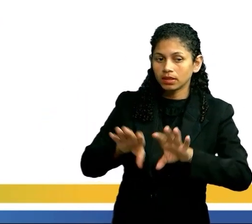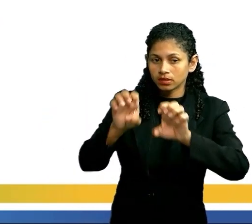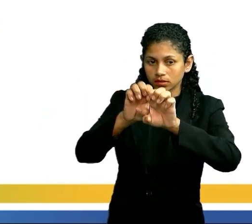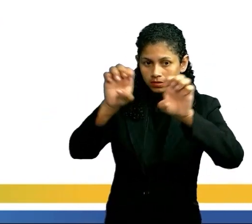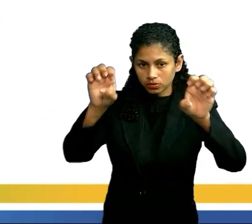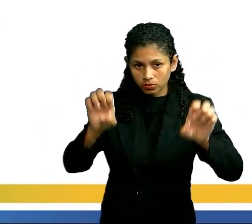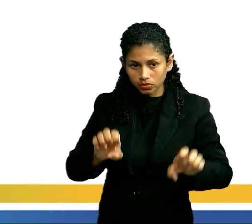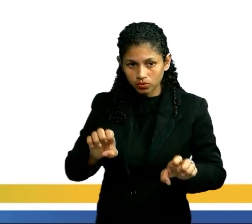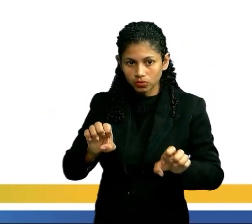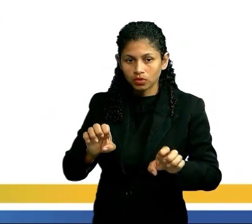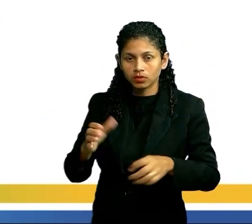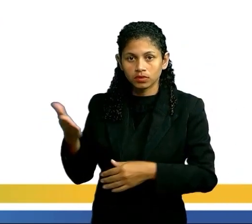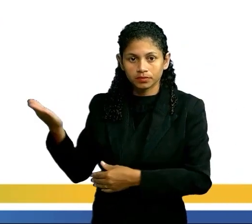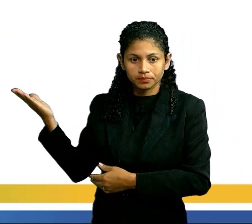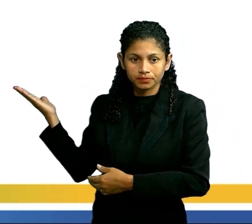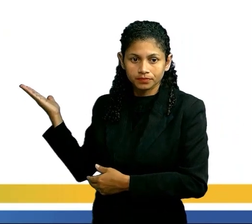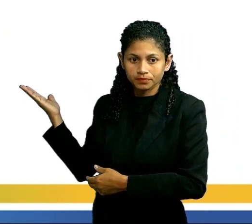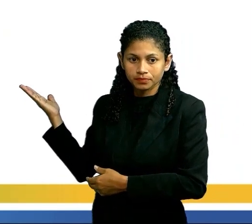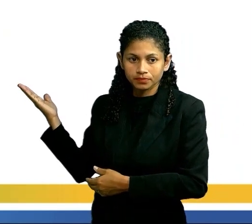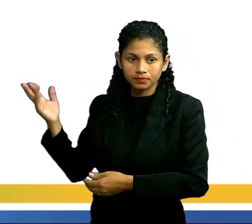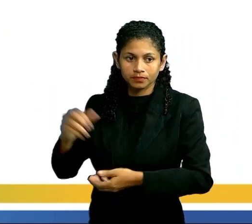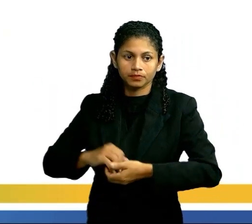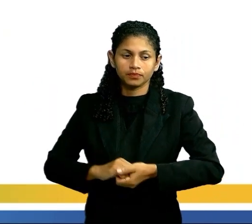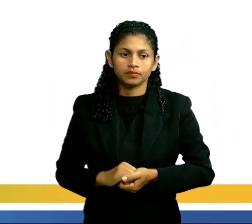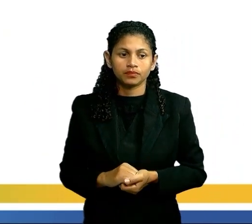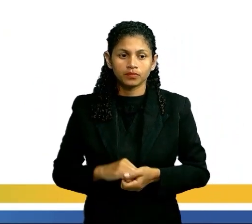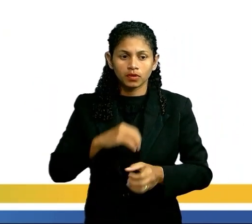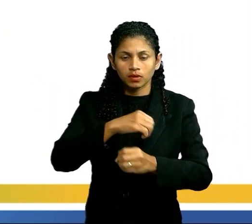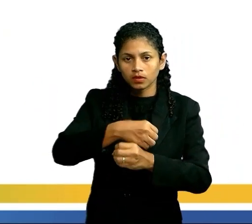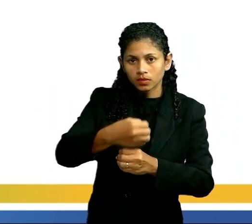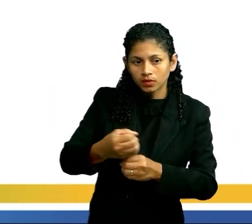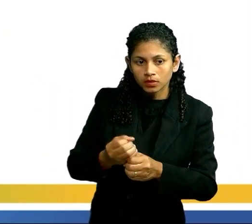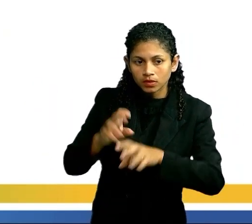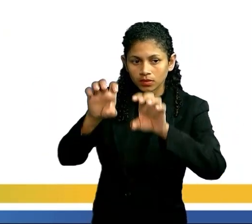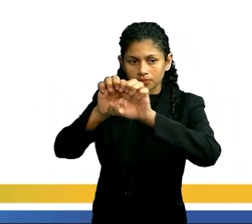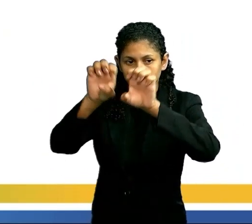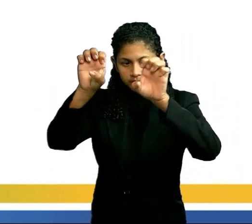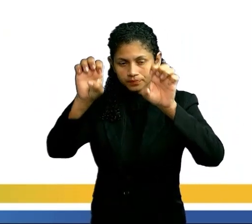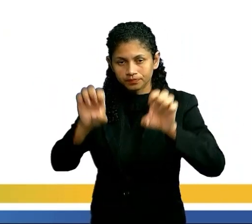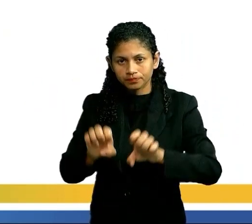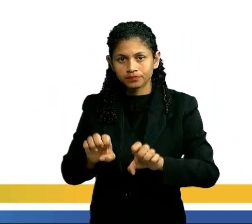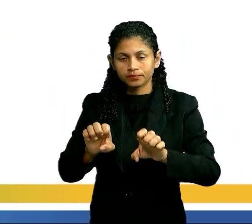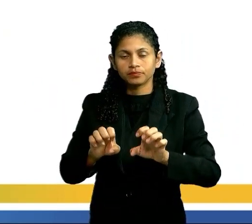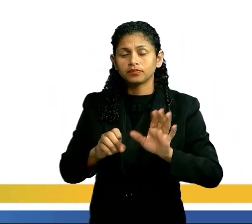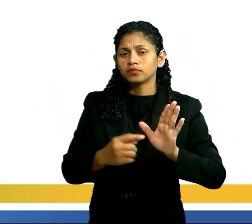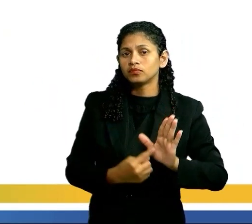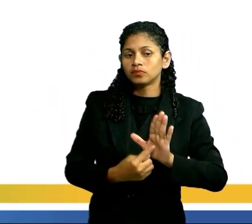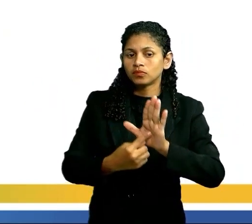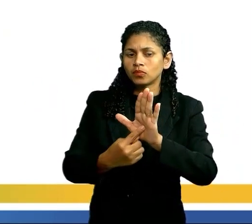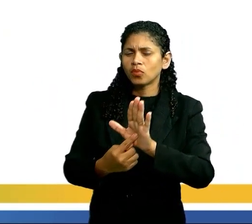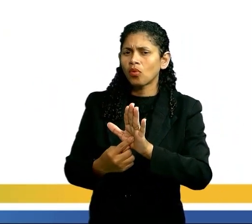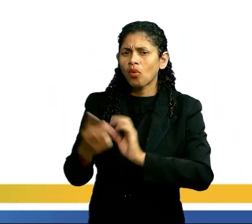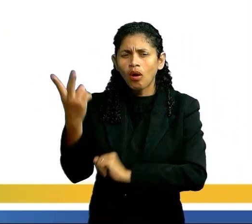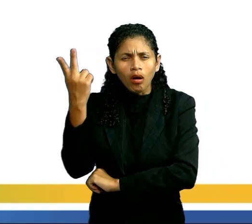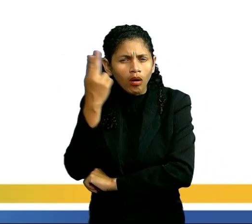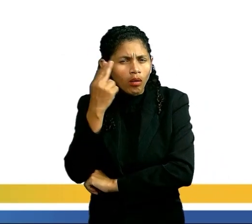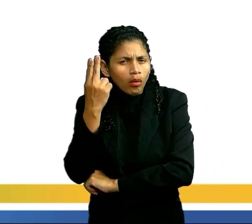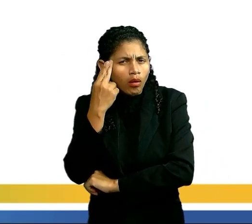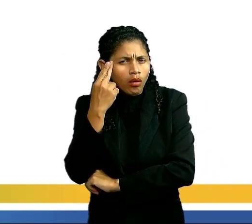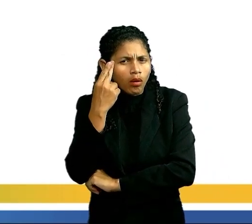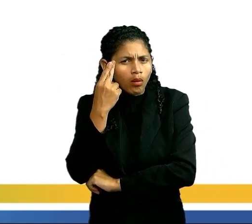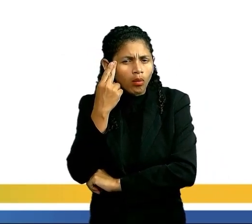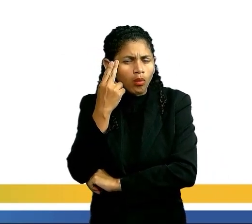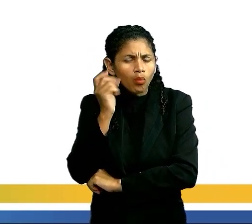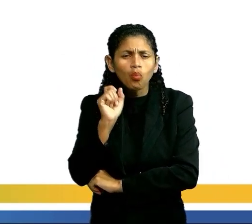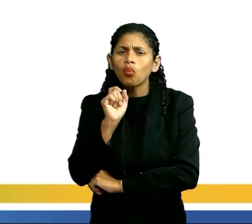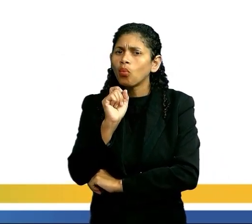benzeno. As fórmulas estruturais dos compostos mencionados apresentam em comum. Opa, eu quero saber